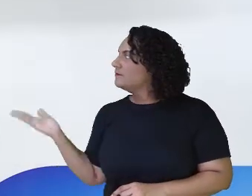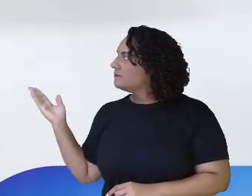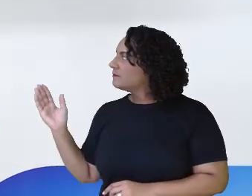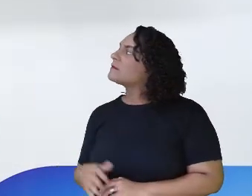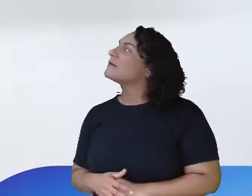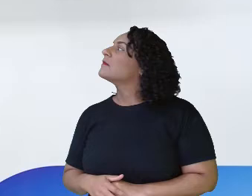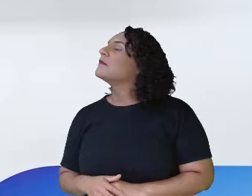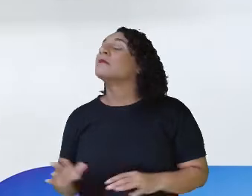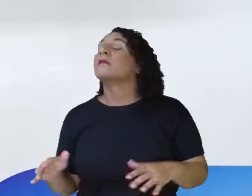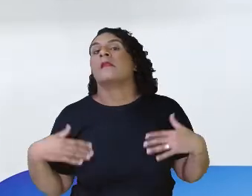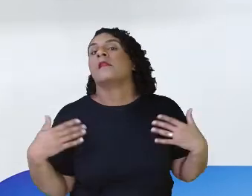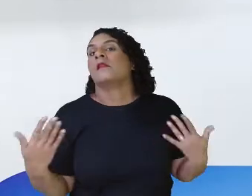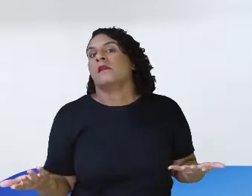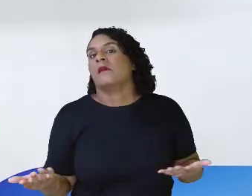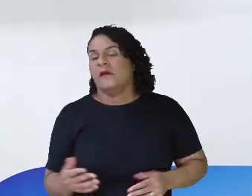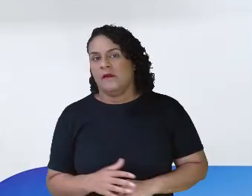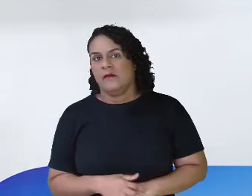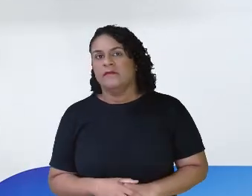E aí, gente?